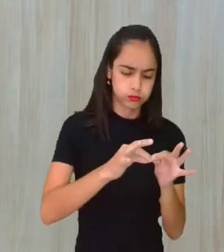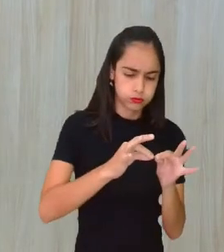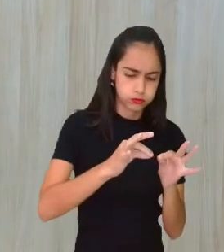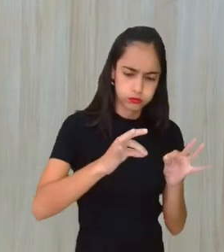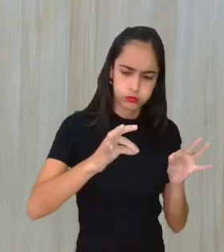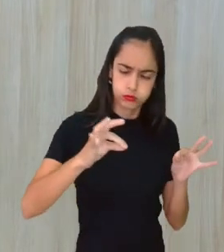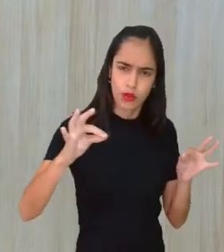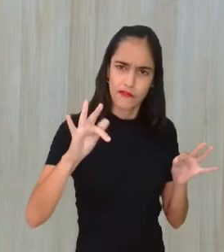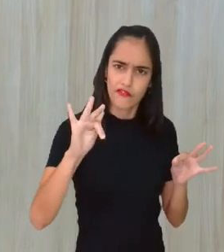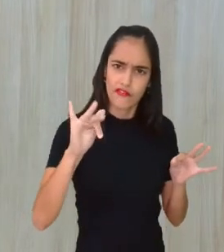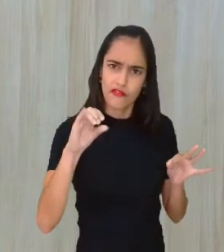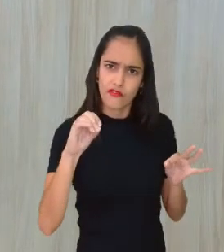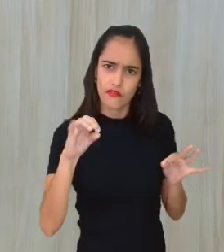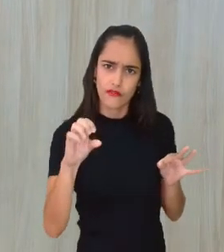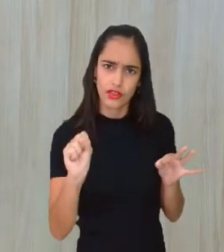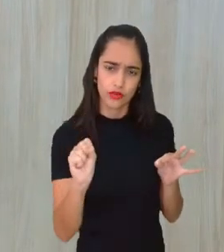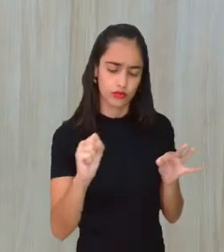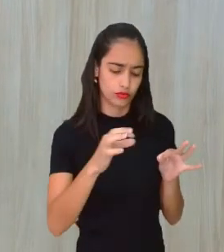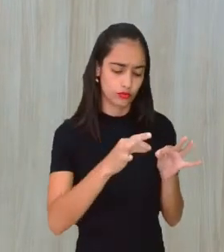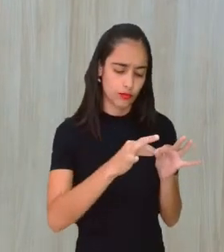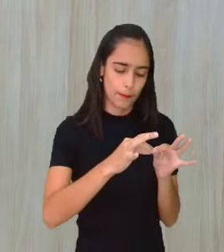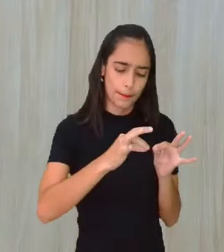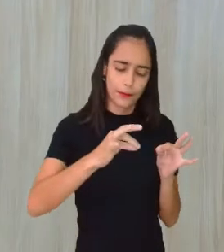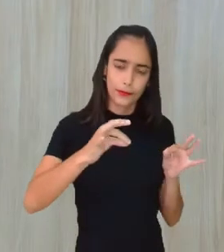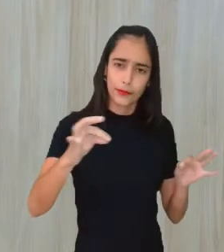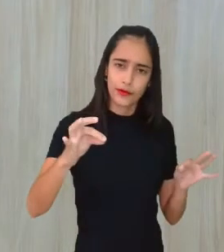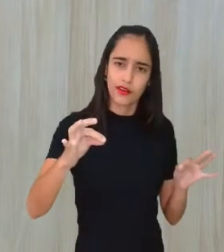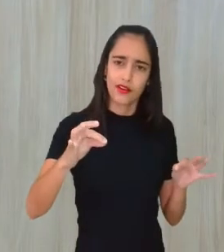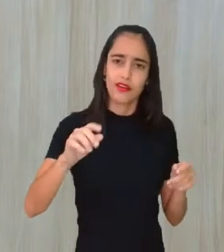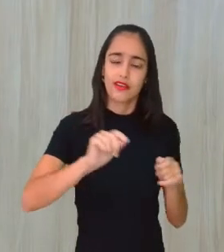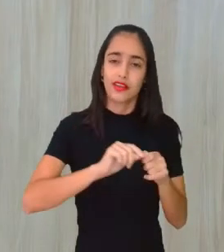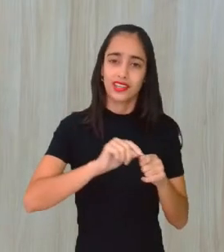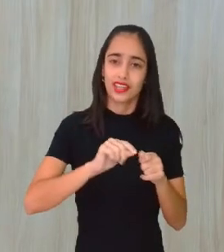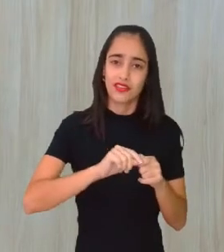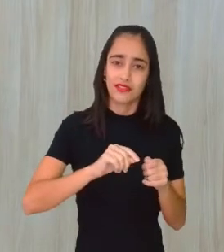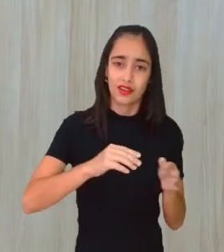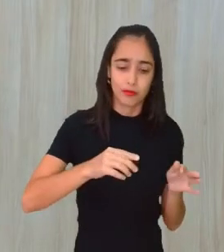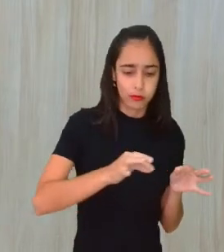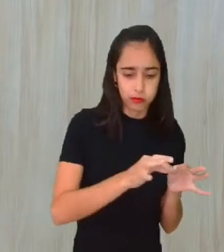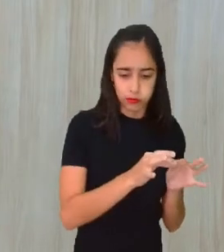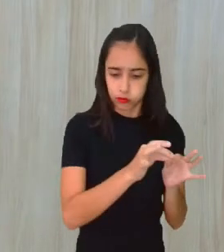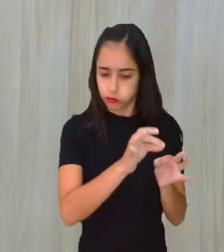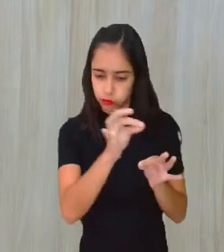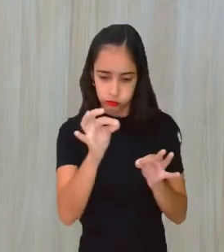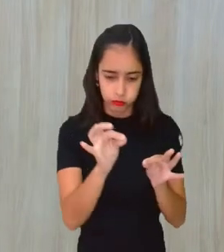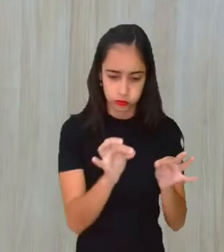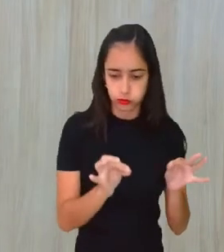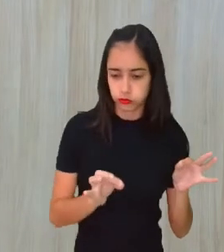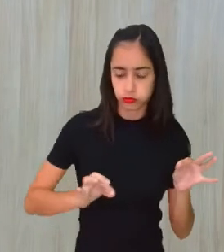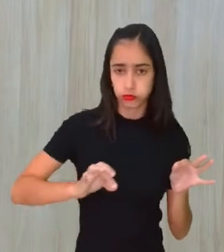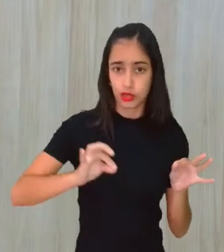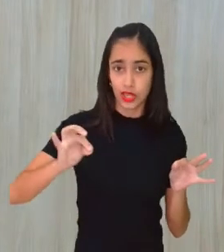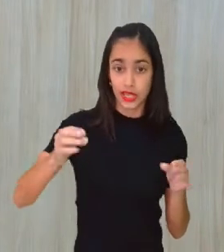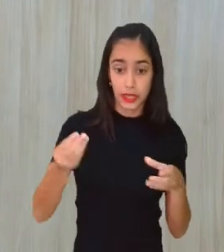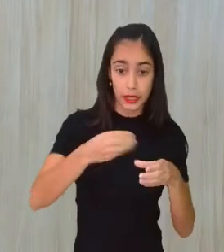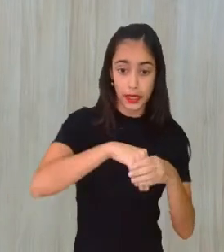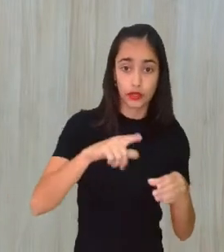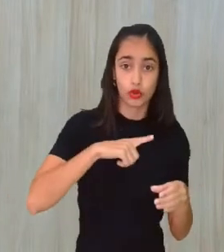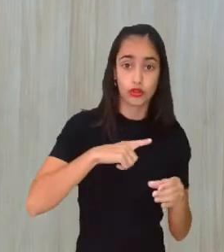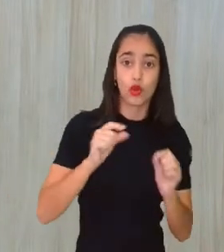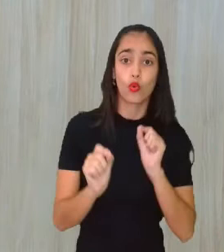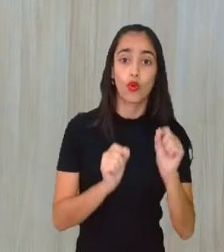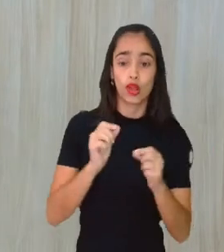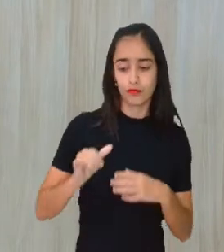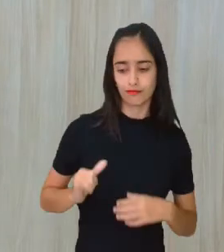são fios que vão formar um caminho fechado e vai produzir uma corrente elétrica. Então, esses